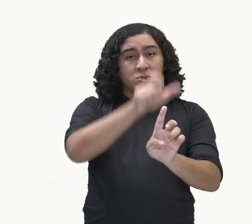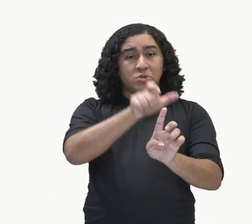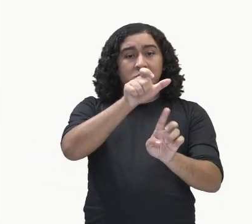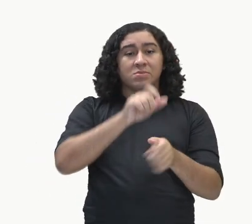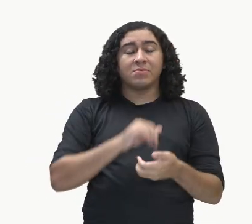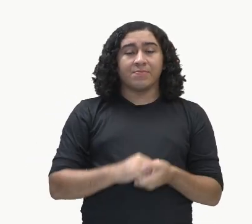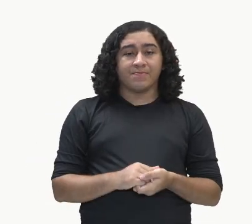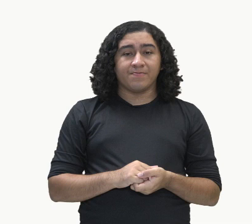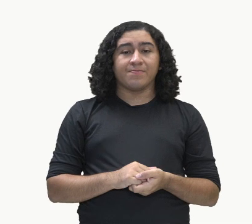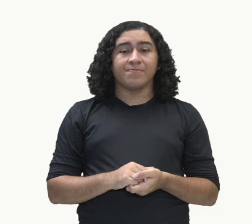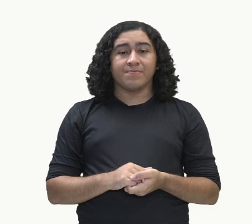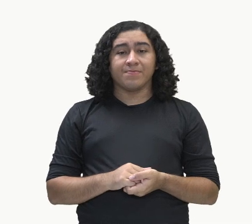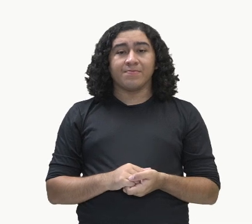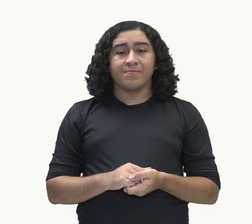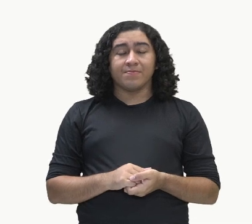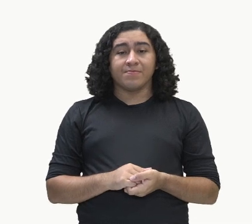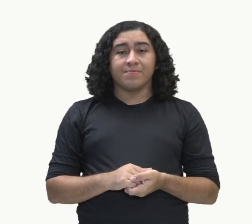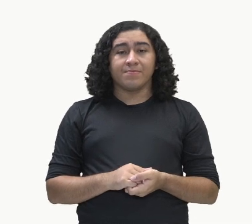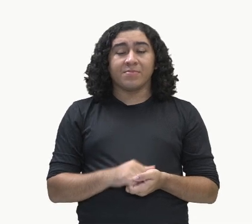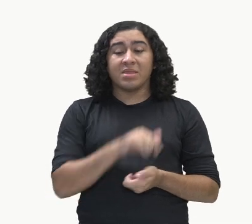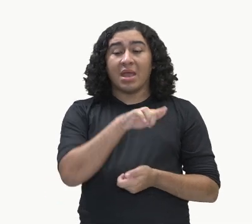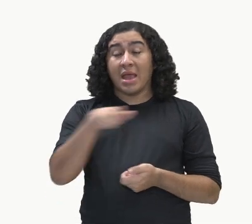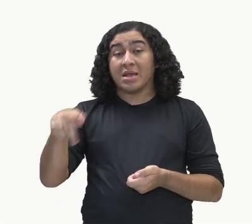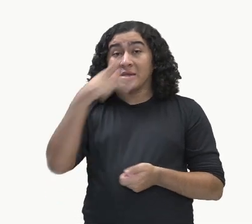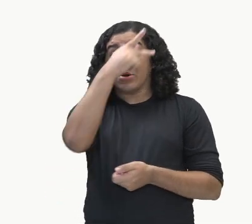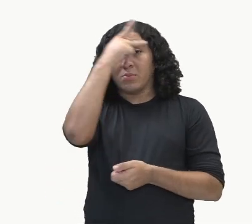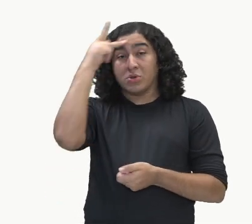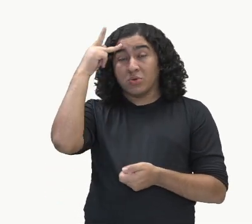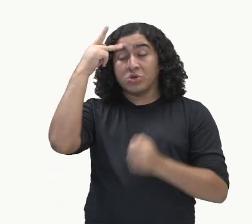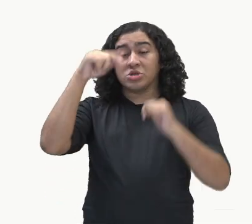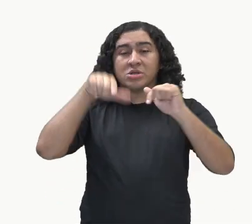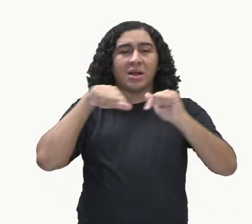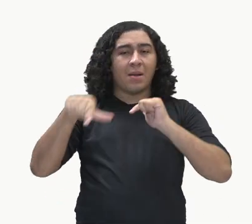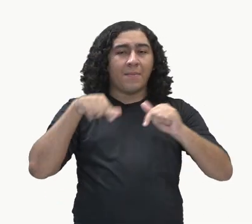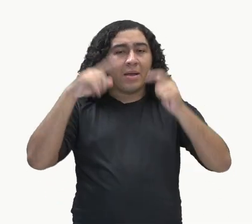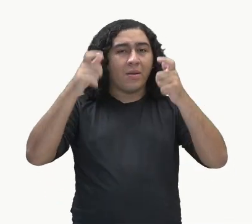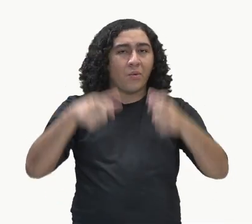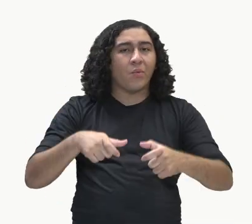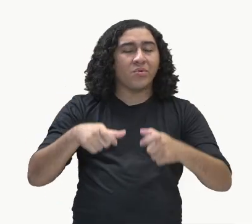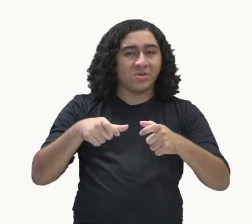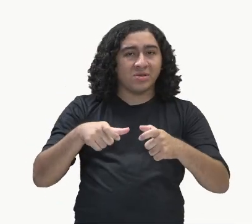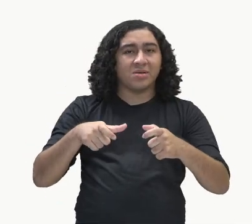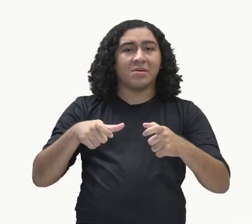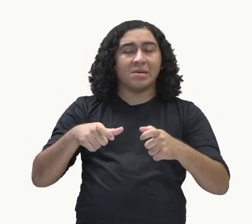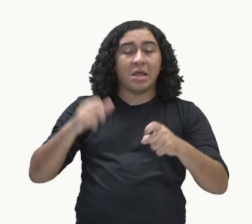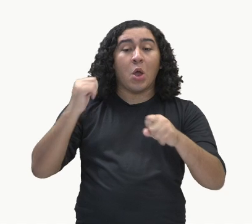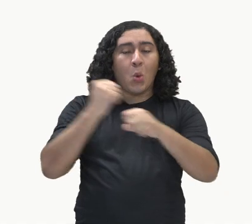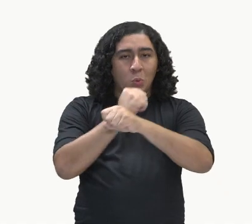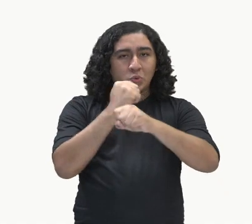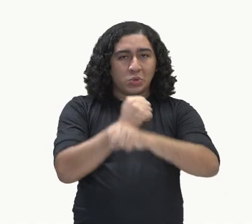são construction workers, trabalhadores da construção, certo?